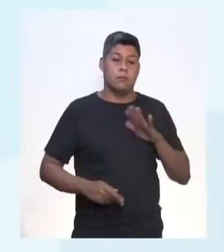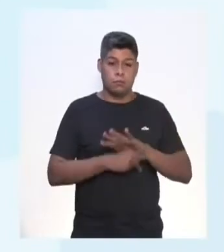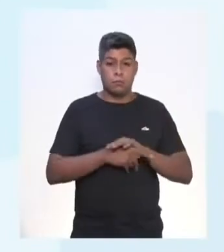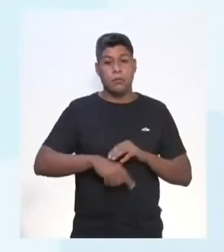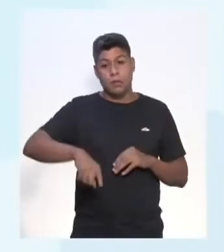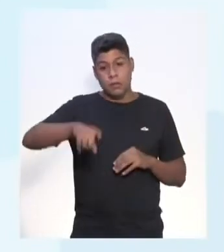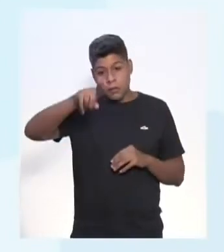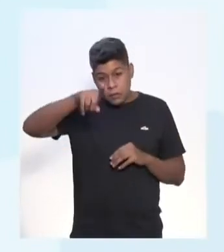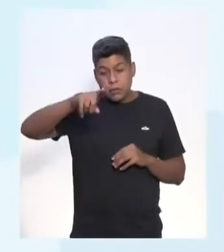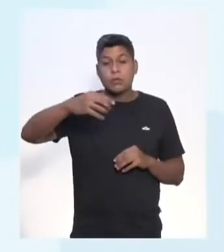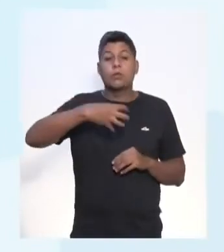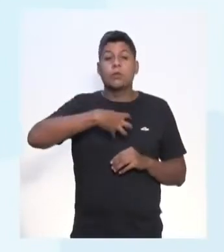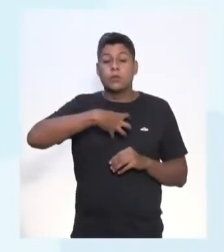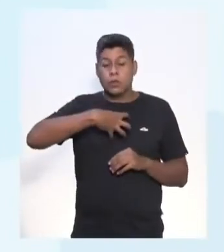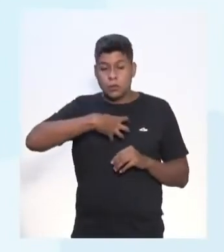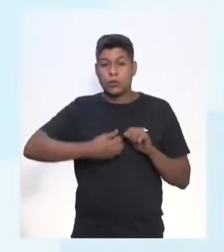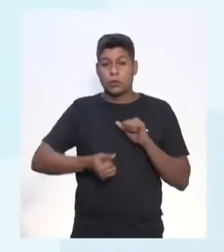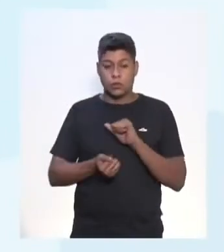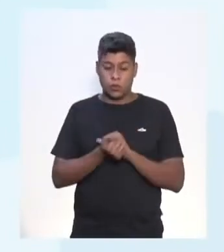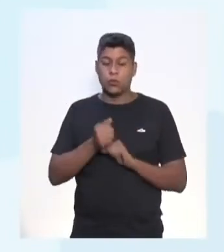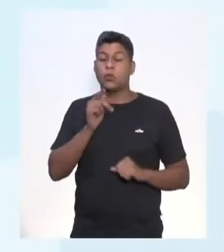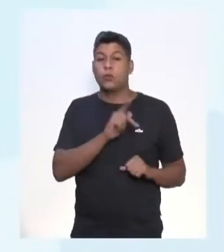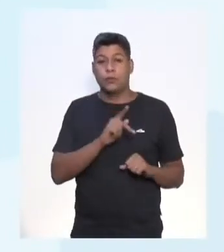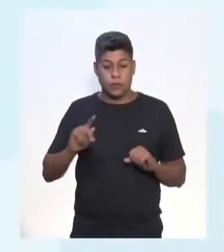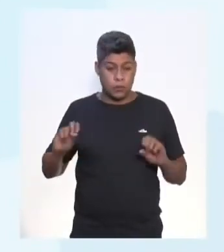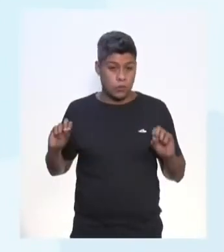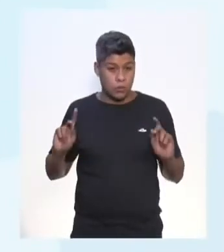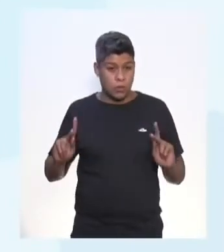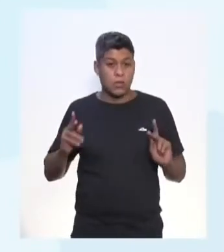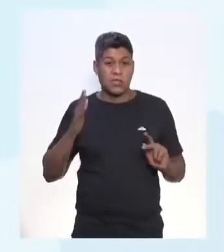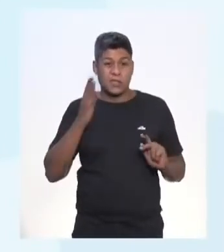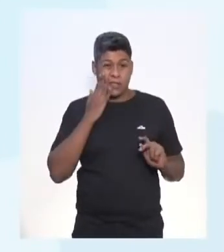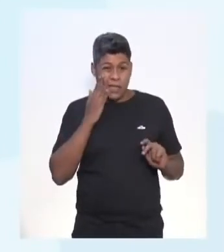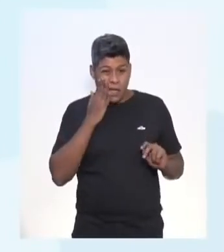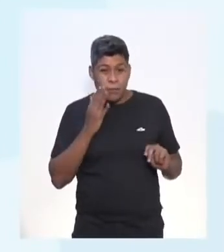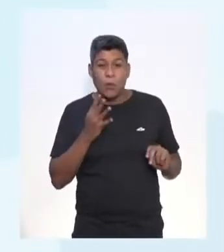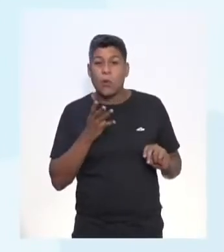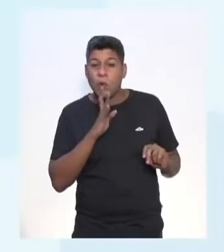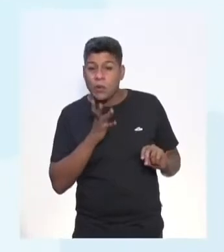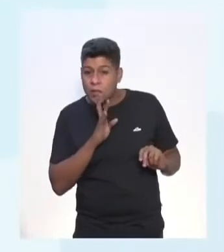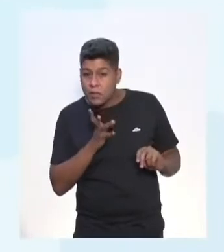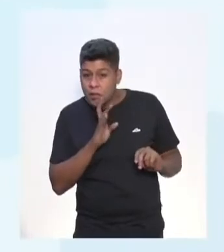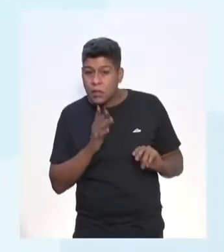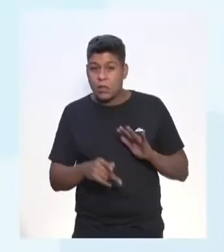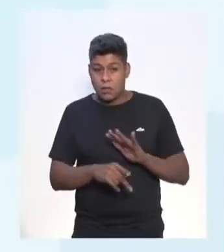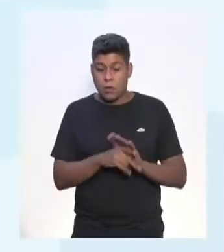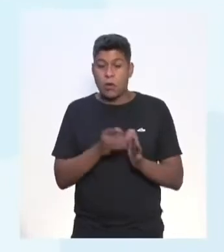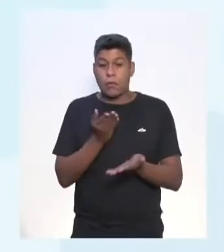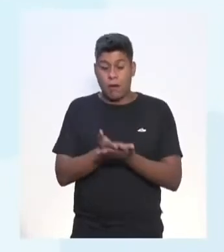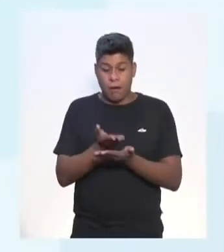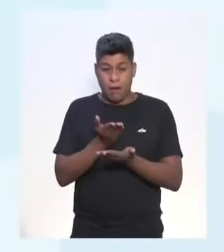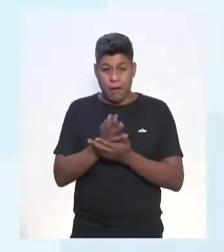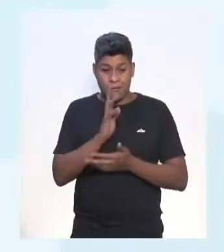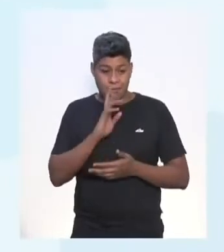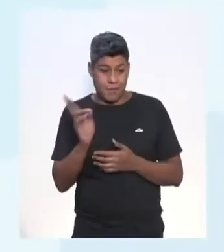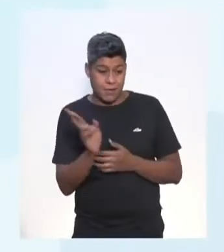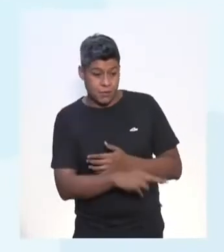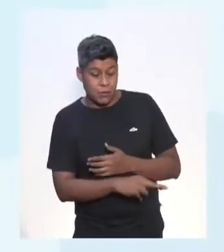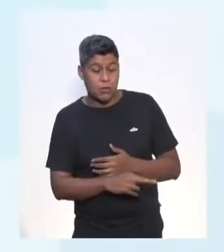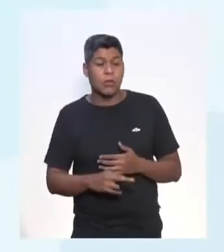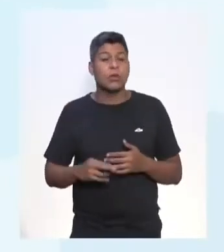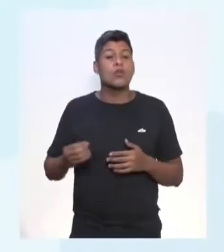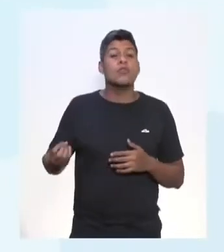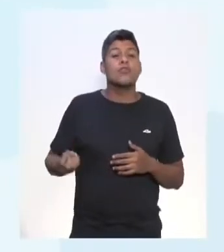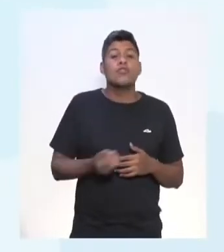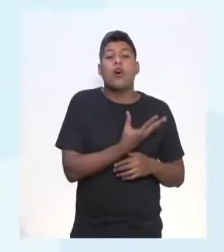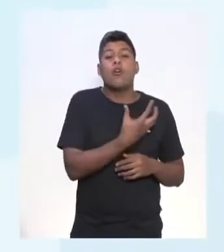vocês possam aqui contextualizar com o prof. Conforme os conhecimentos adquiridos durante a aula, responda. O